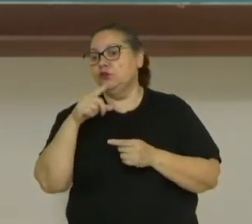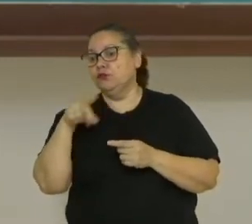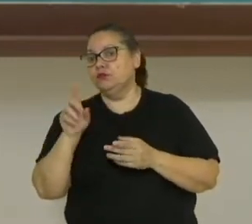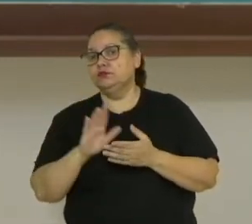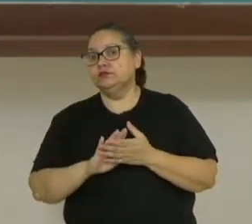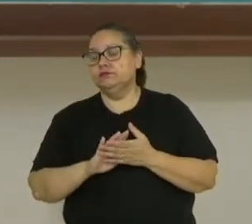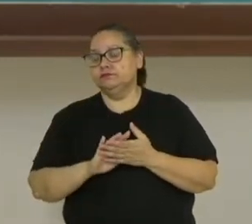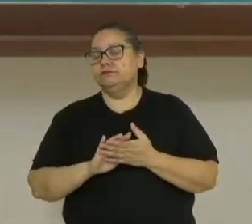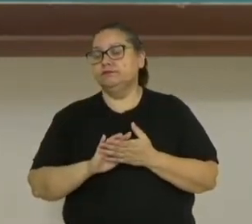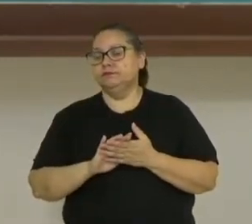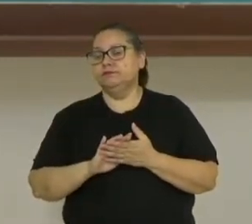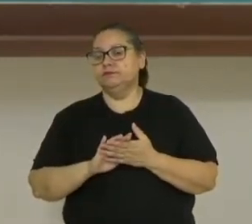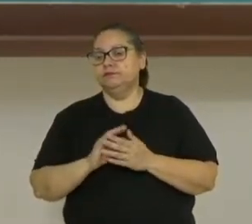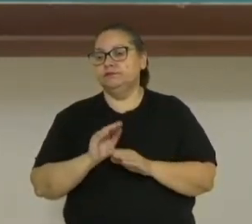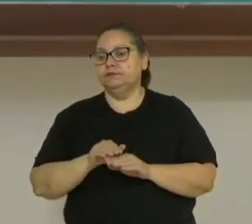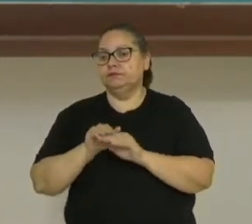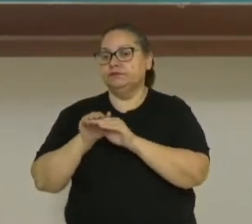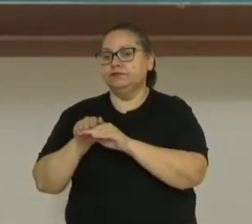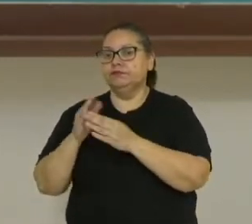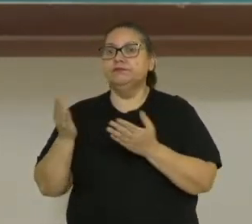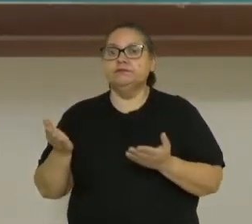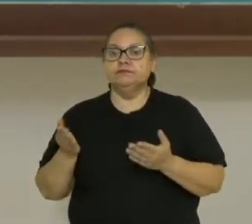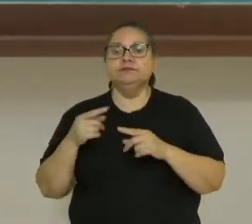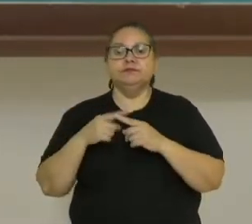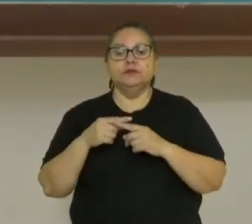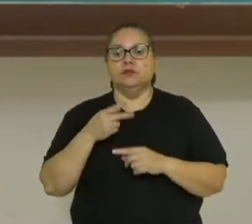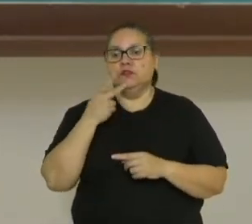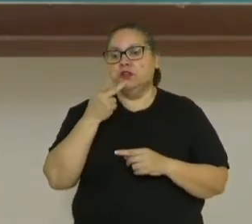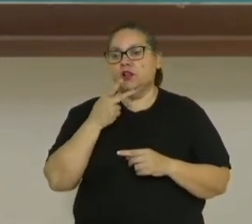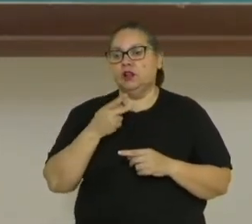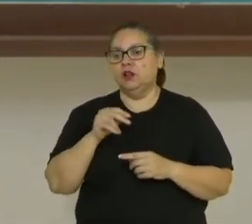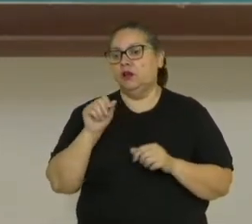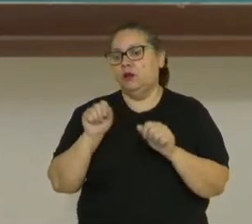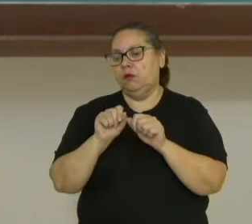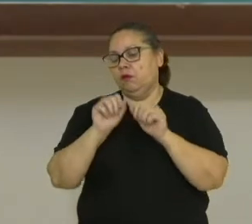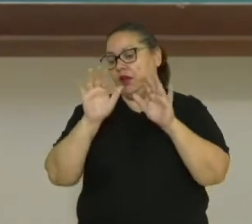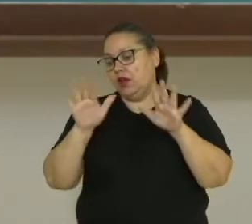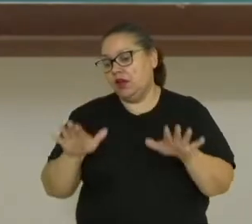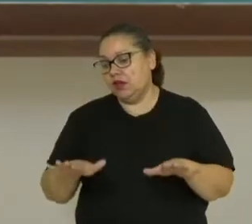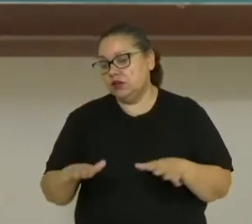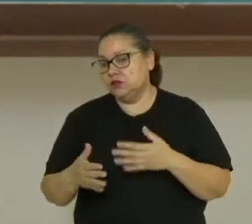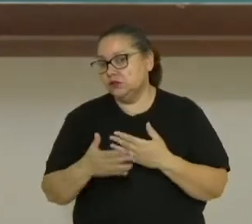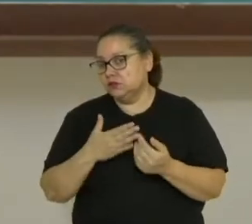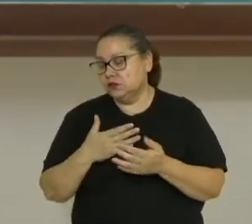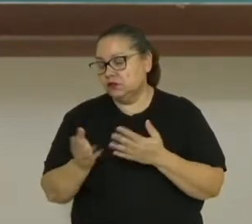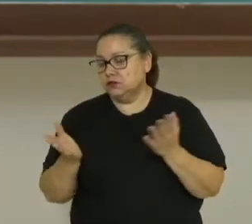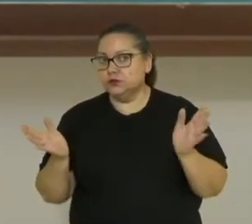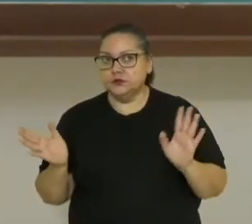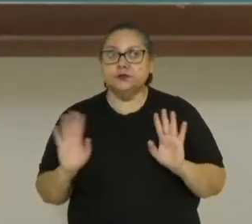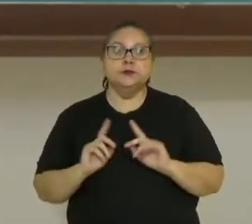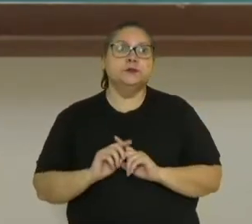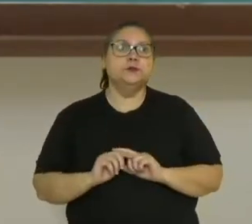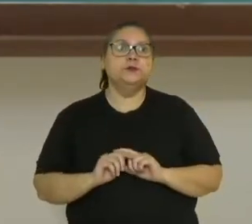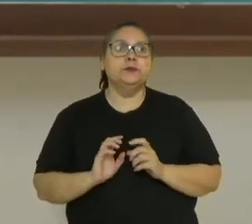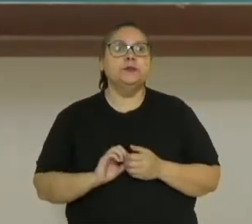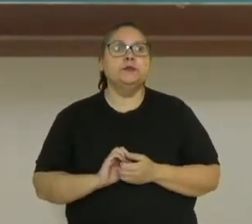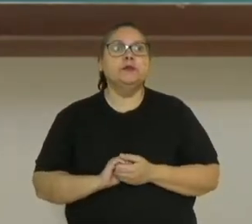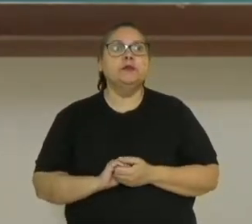foram canceladas na atualidade por terem falado alguma bobagem ou qualquer coisa do tipo.